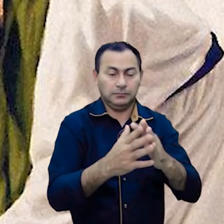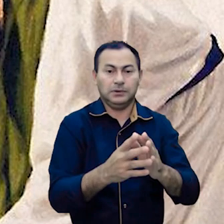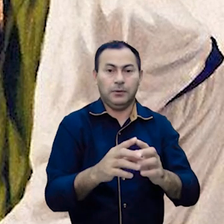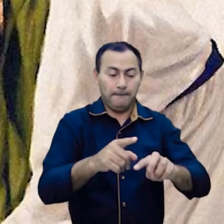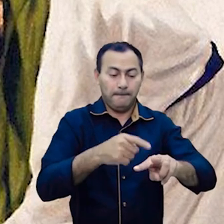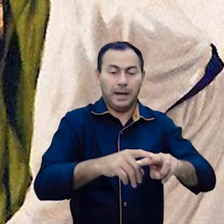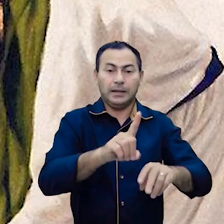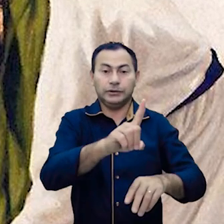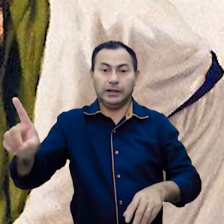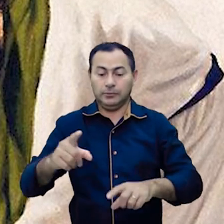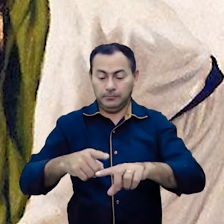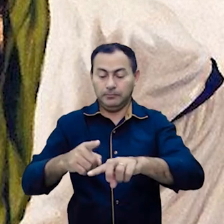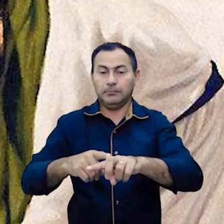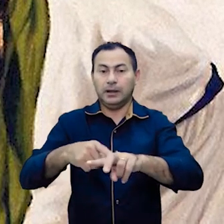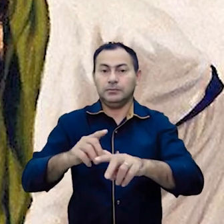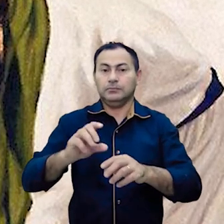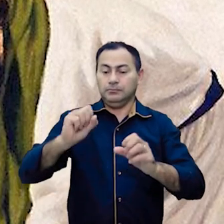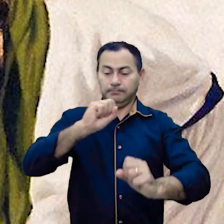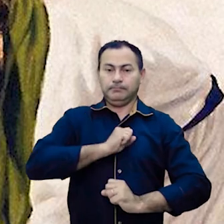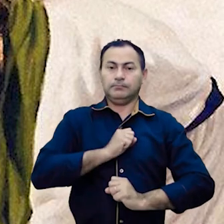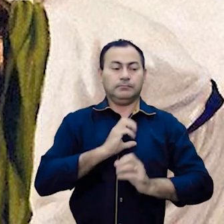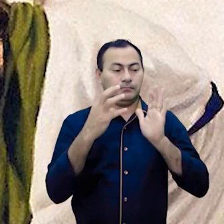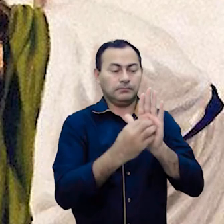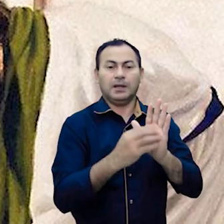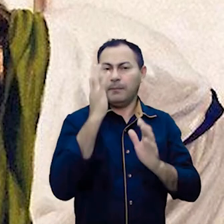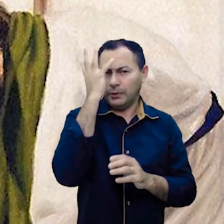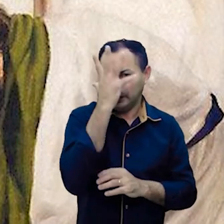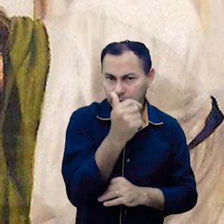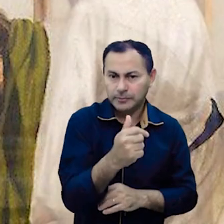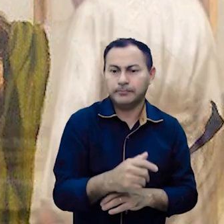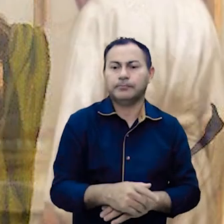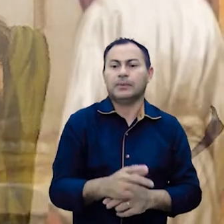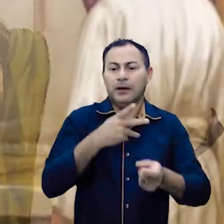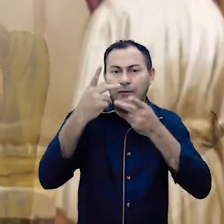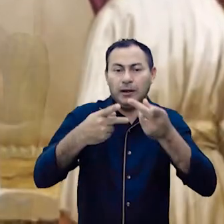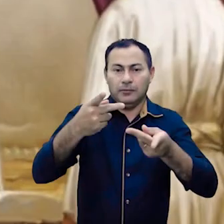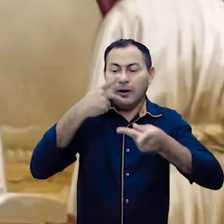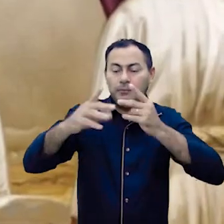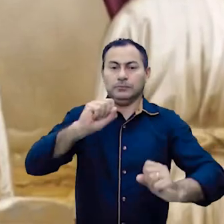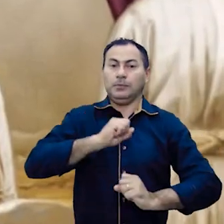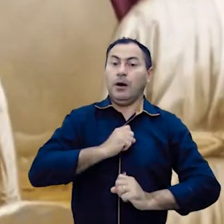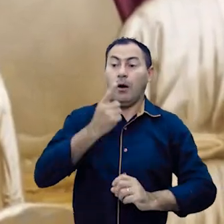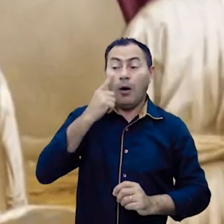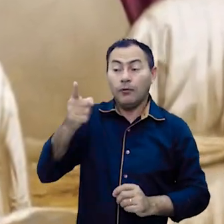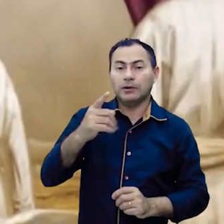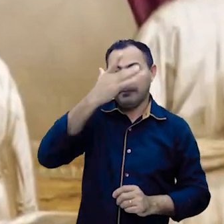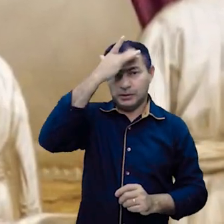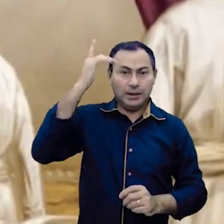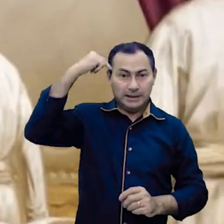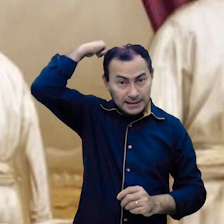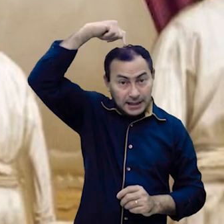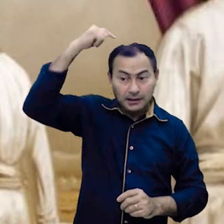e nos dedos do pé direito sacerdote Esse é um simbolismo muito bonito isso dizia para o sacerdote Olha